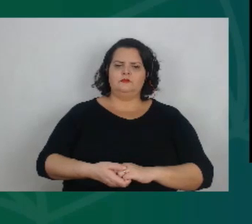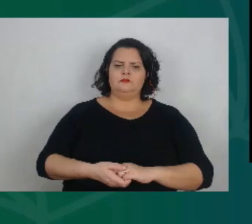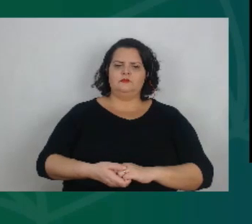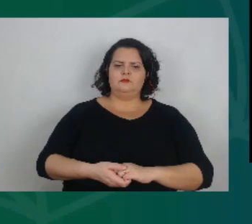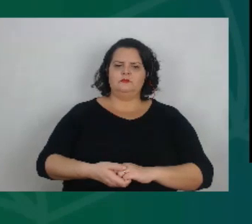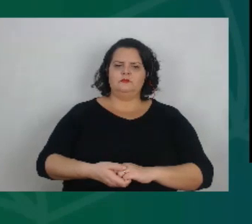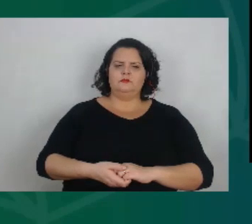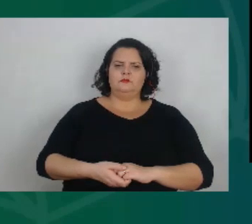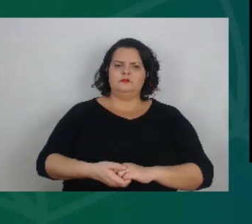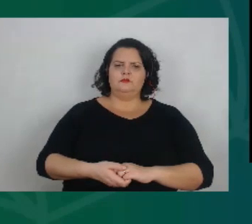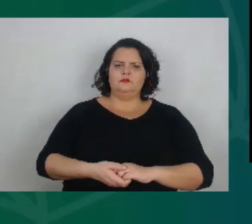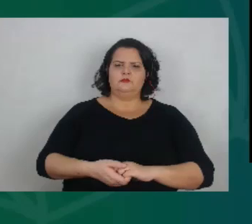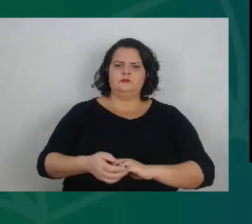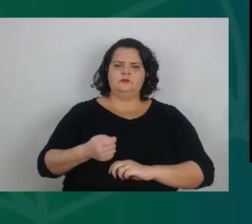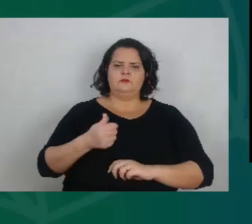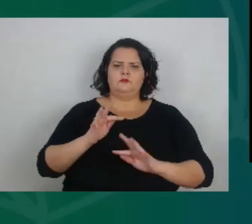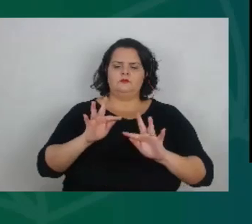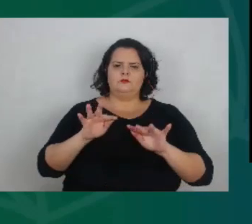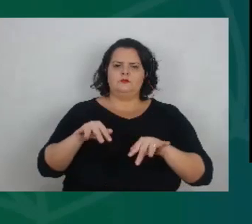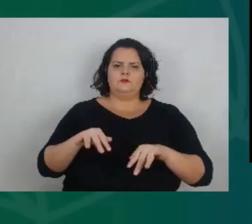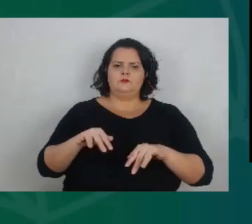Vai estar acabando.